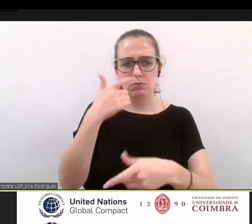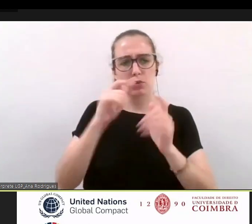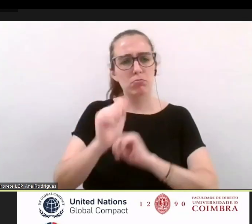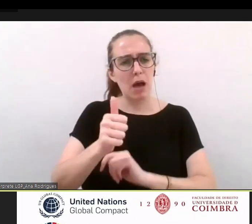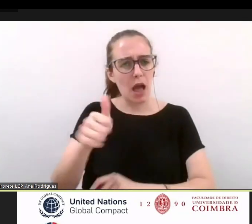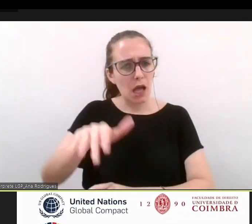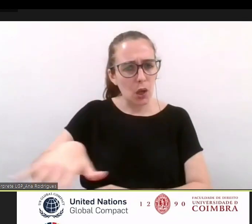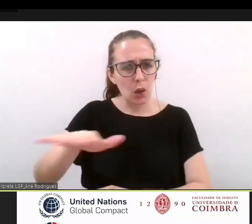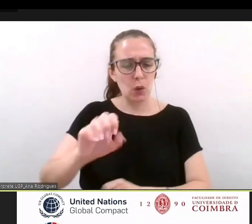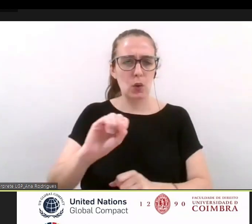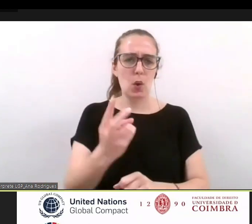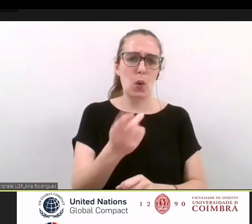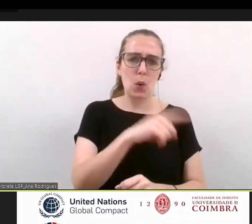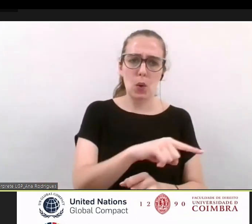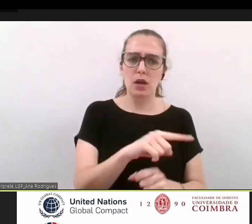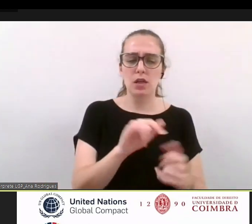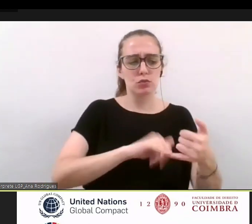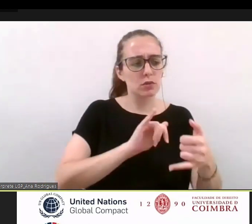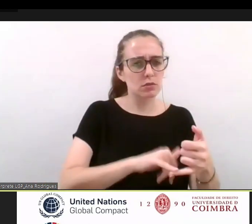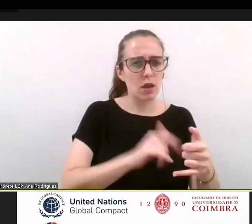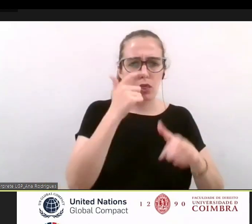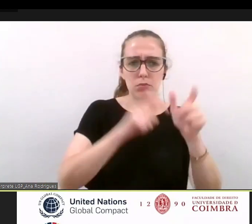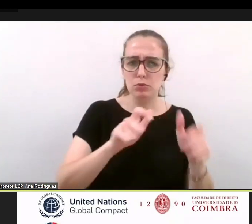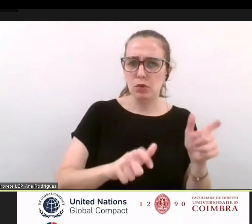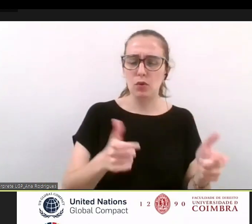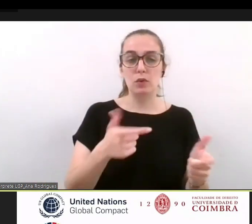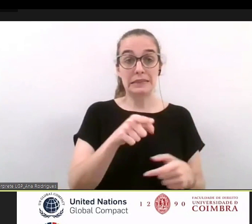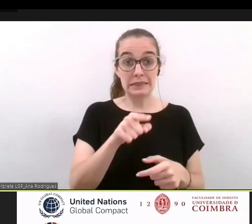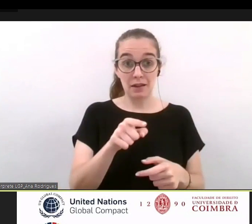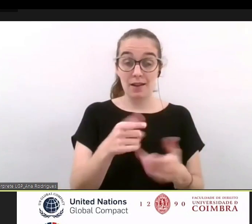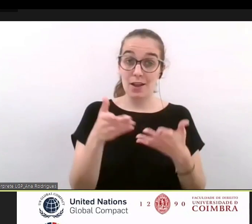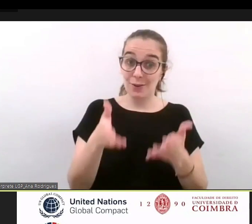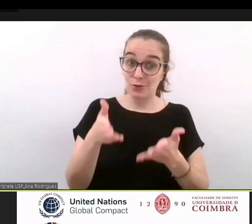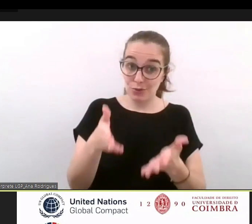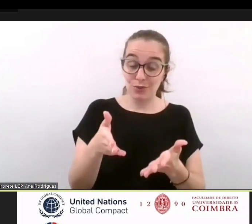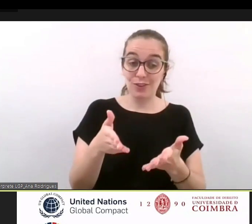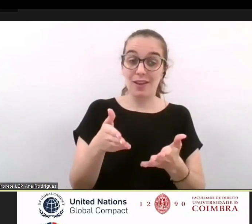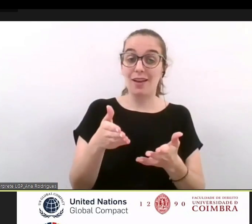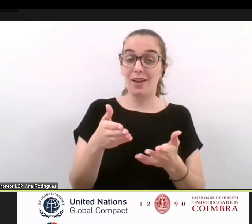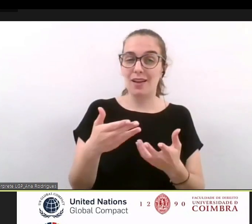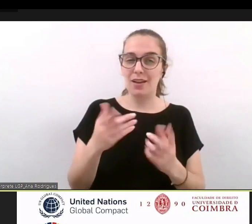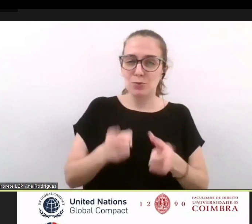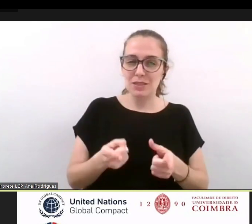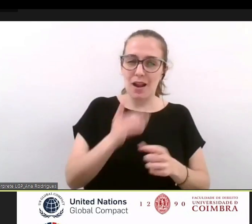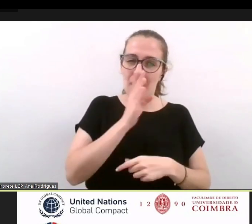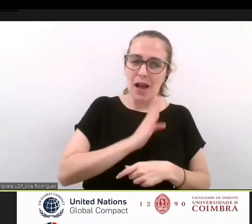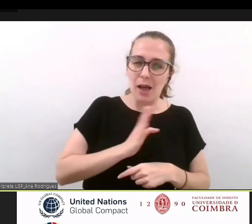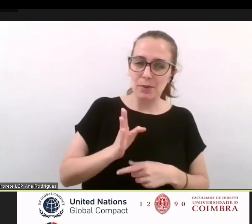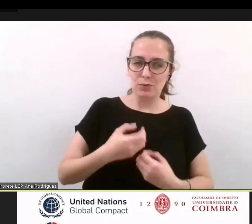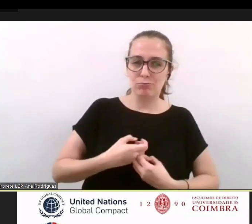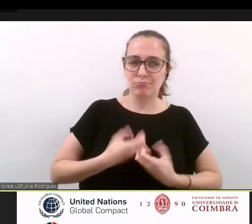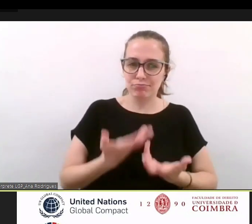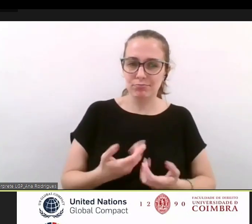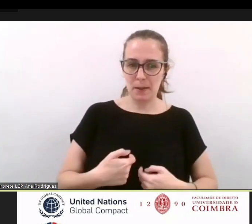residenciais, bairros, etc., associações cívicas, que criam, assim, este hábito de